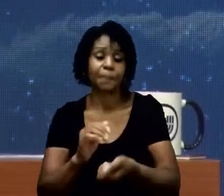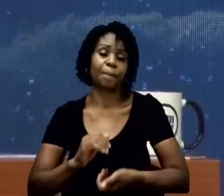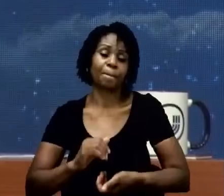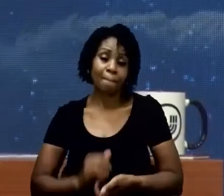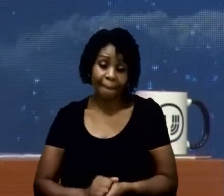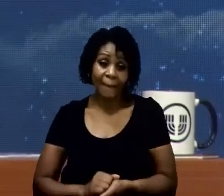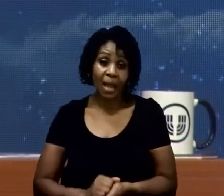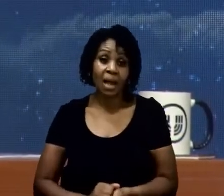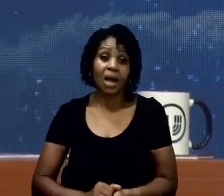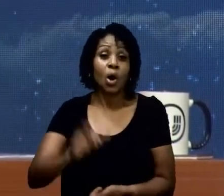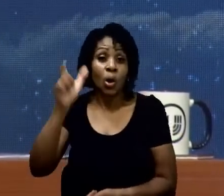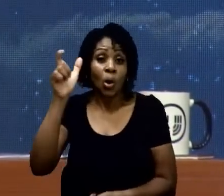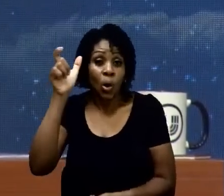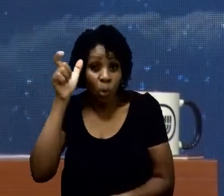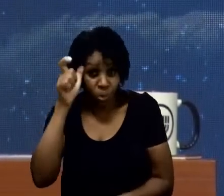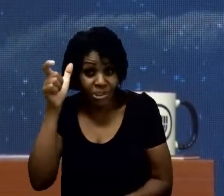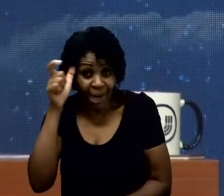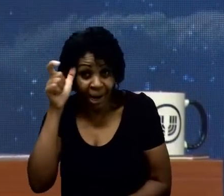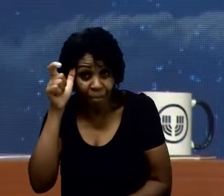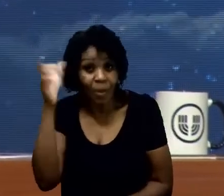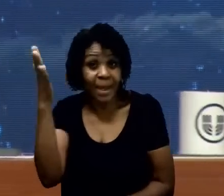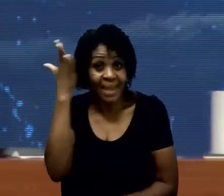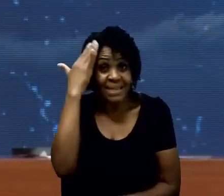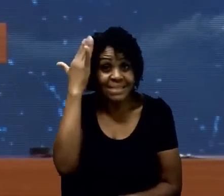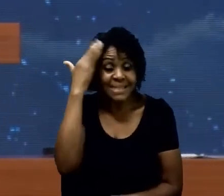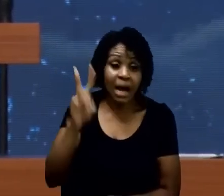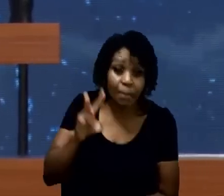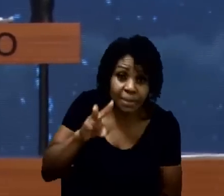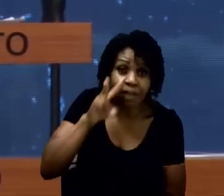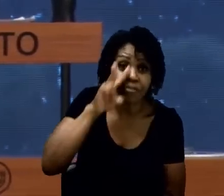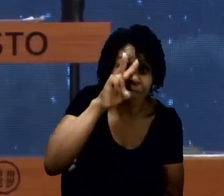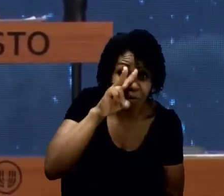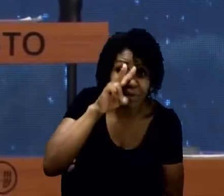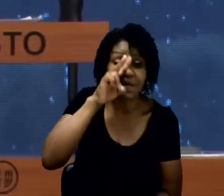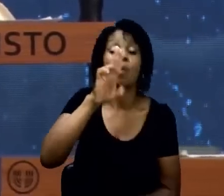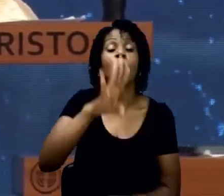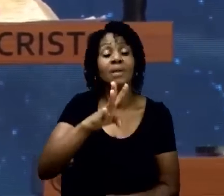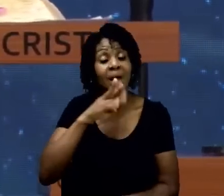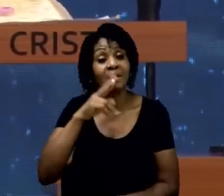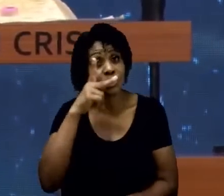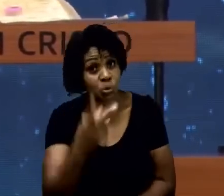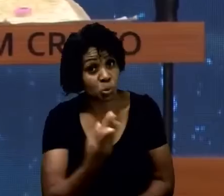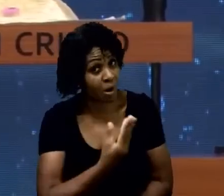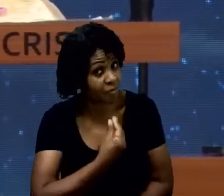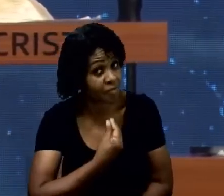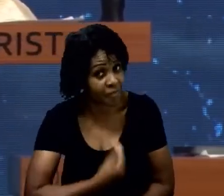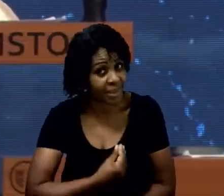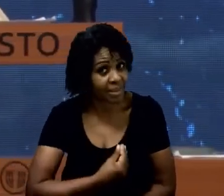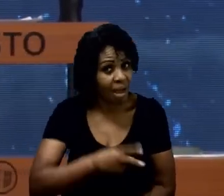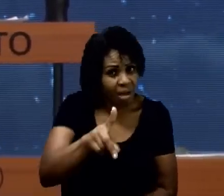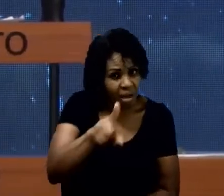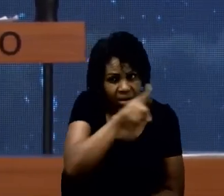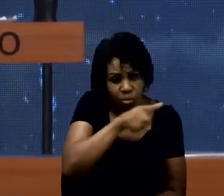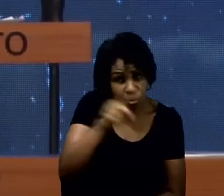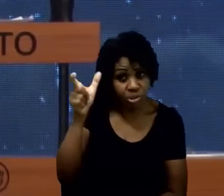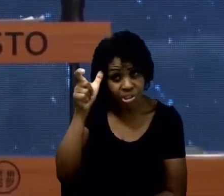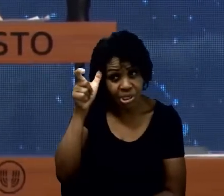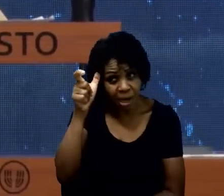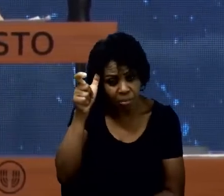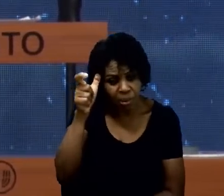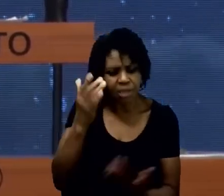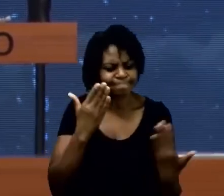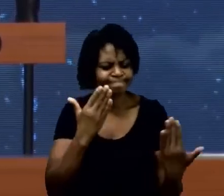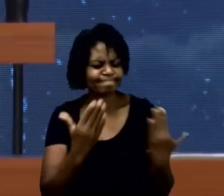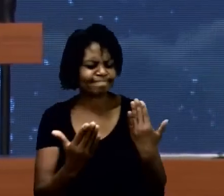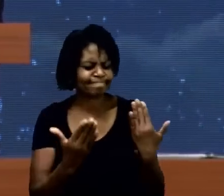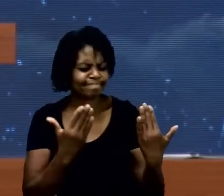Ele sabe do teu potencial. Ele sabe quem é você. Não por onisciência, mas por desconfiar.